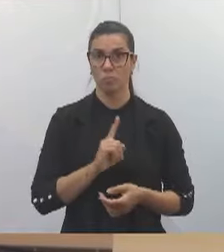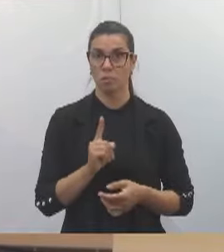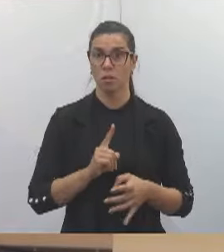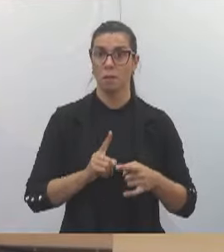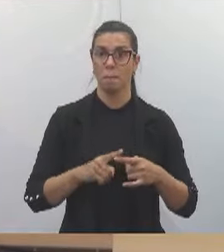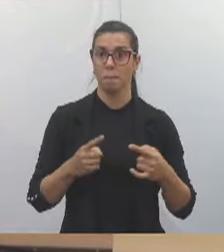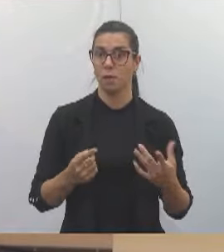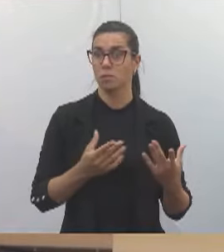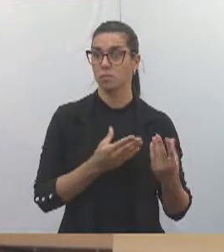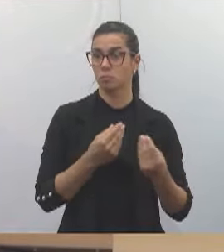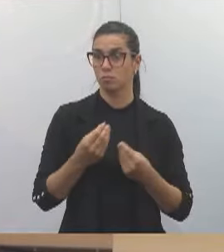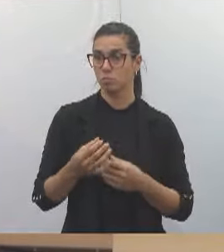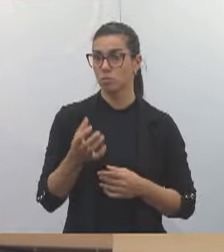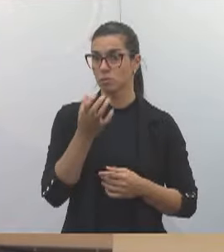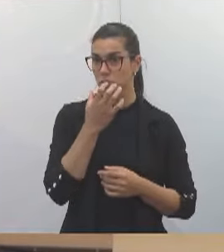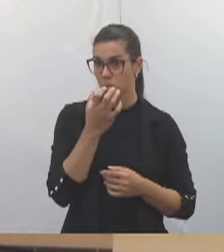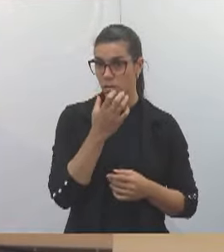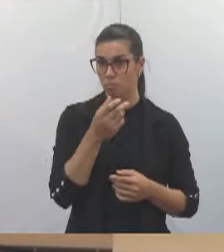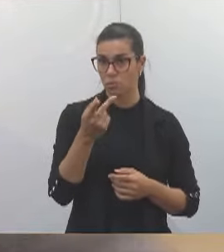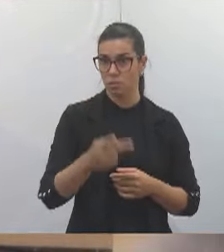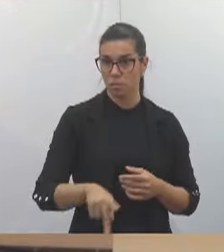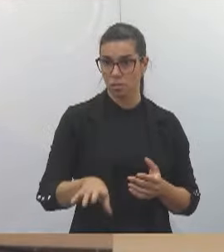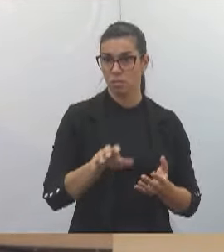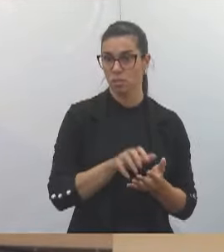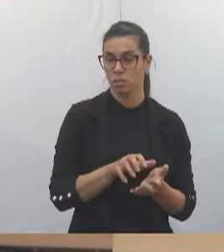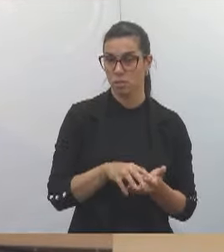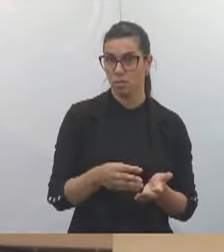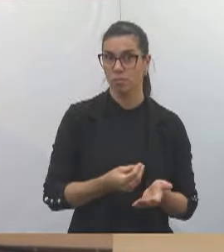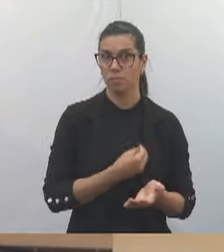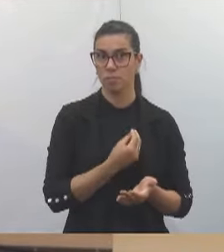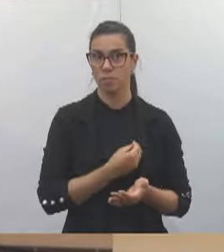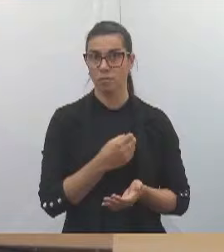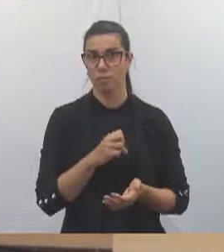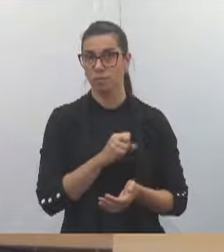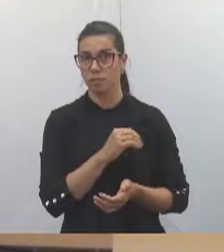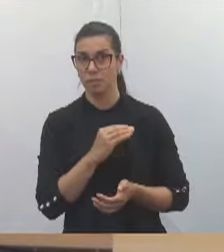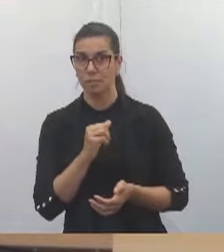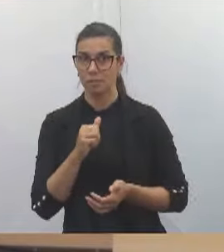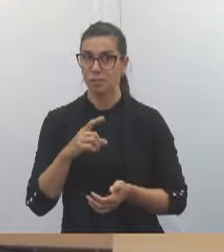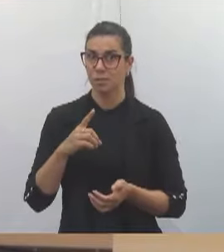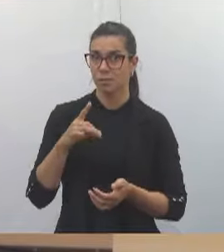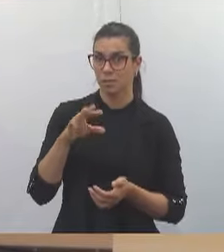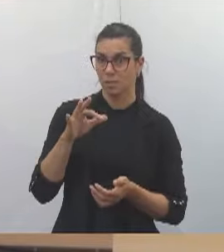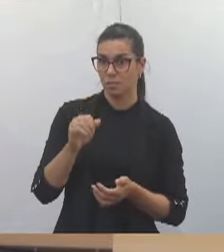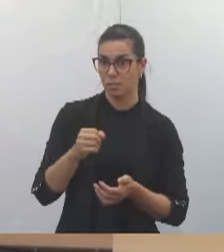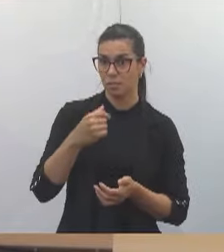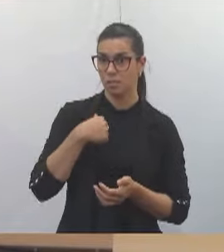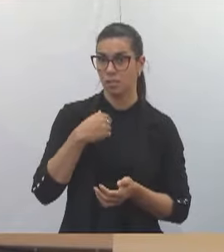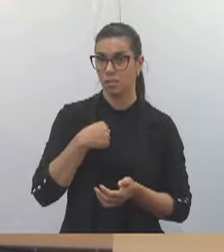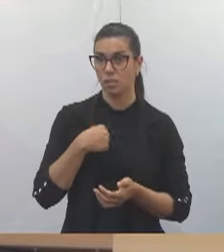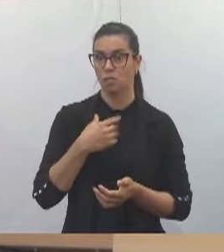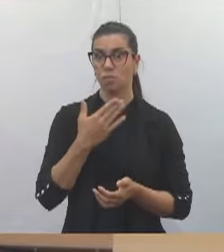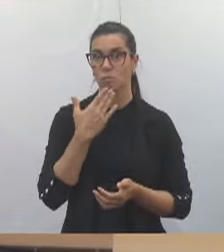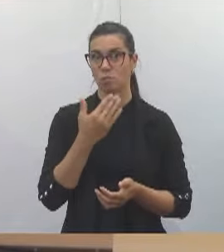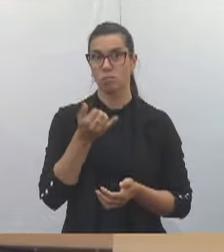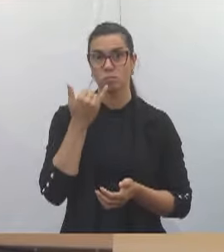né? Animais aqui em Jacareí morando na sacada, tá bom? Quando isso acontecer, eu vou mandar ligar no gabinete do